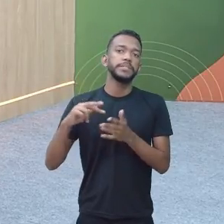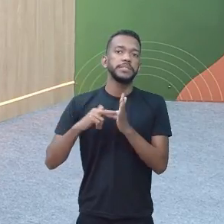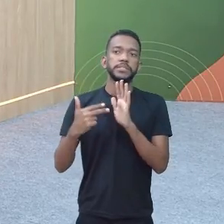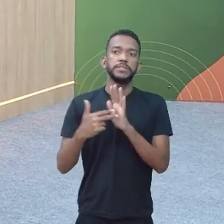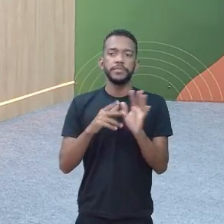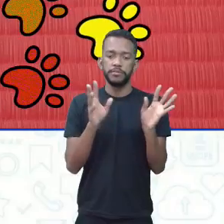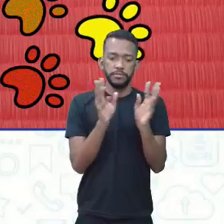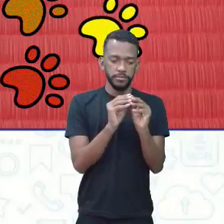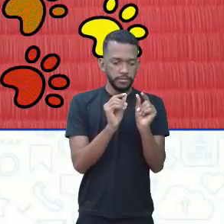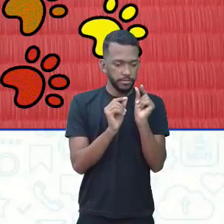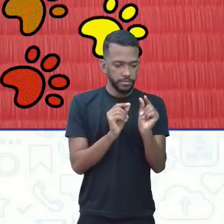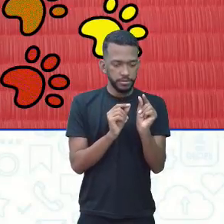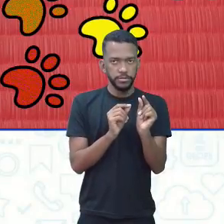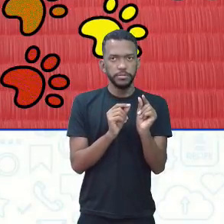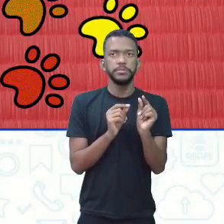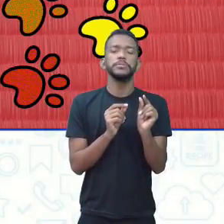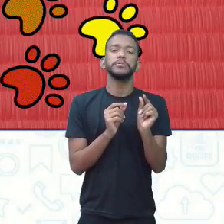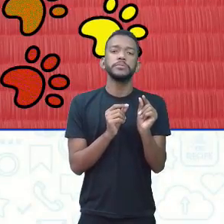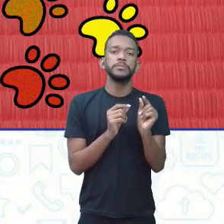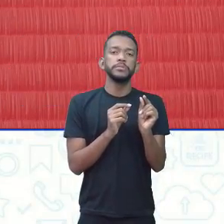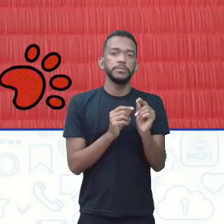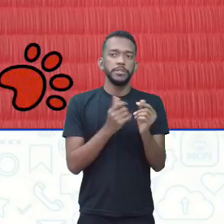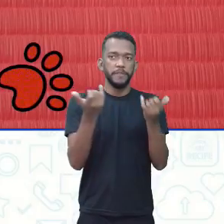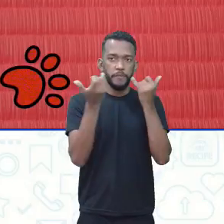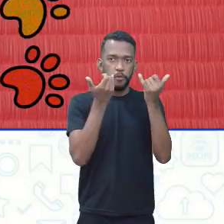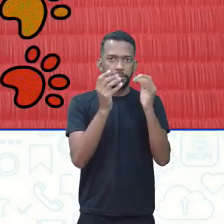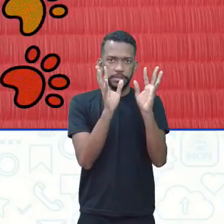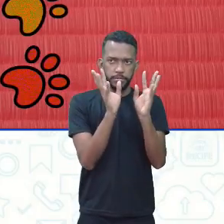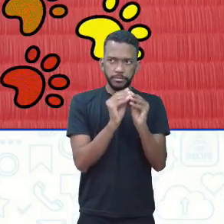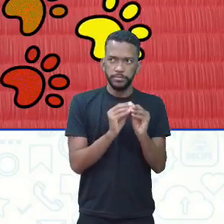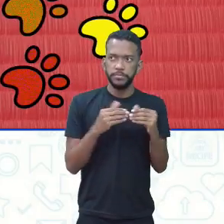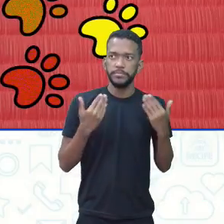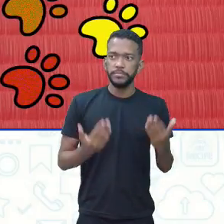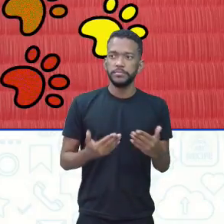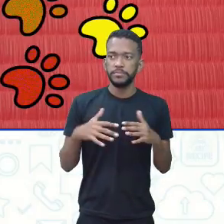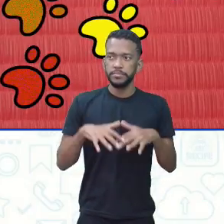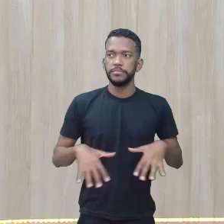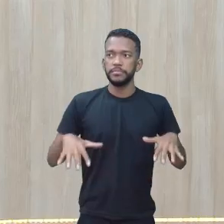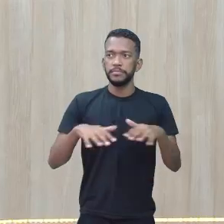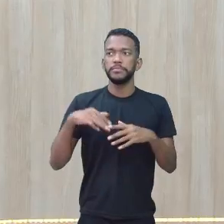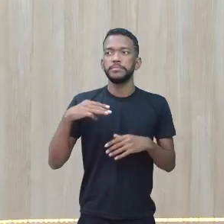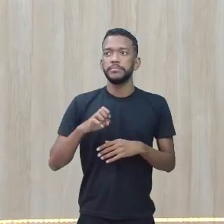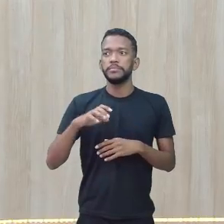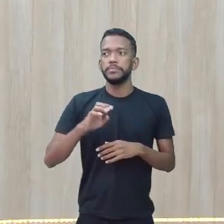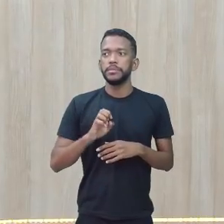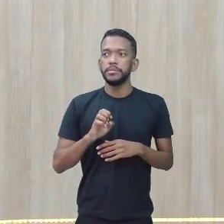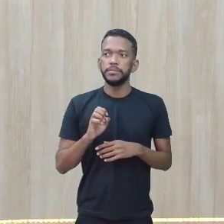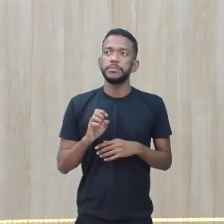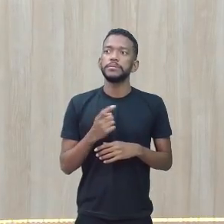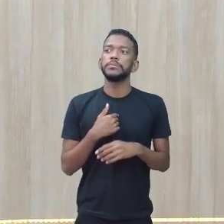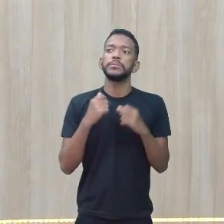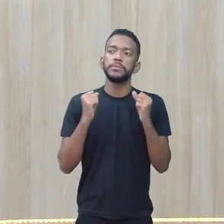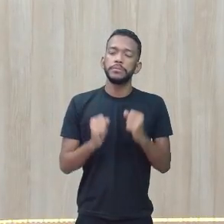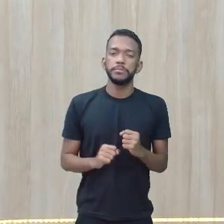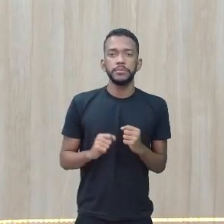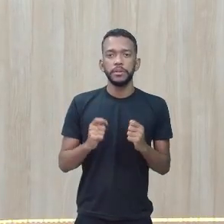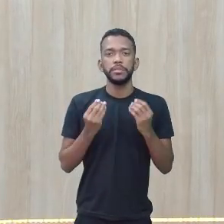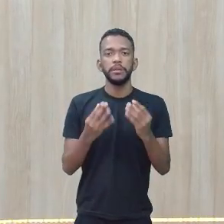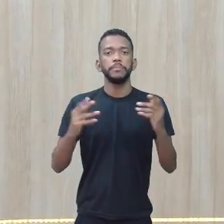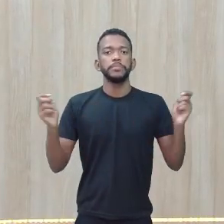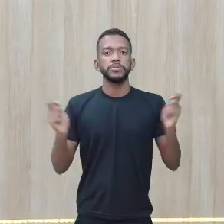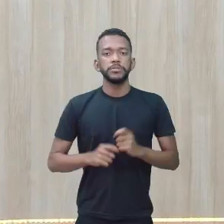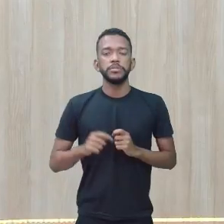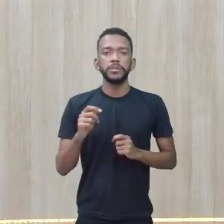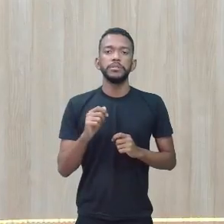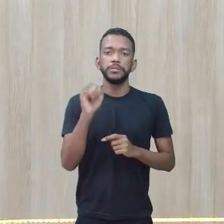mínima de memória, ou seja, condensar essas informações. Então, é através do meme em que eu potencializo uma